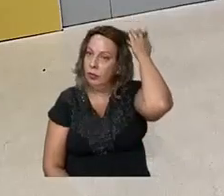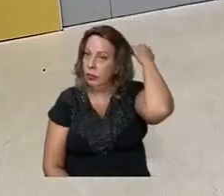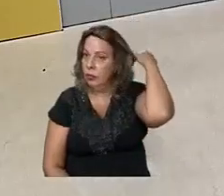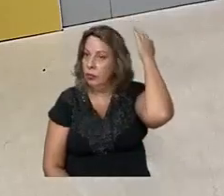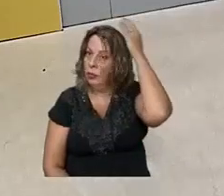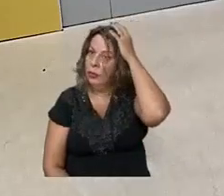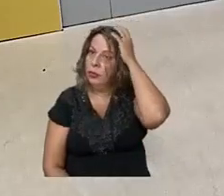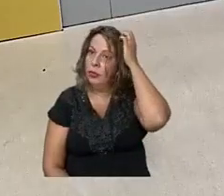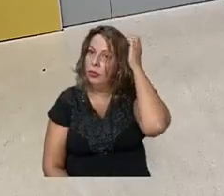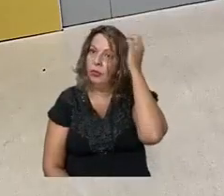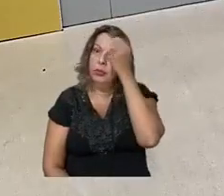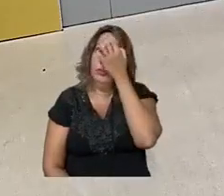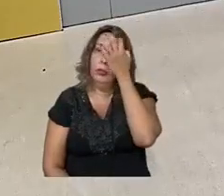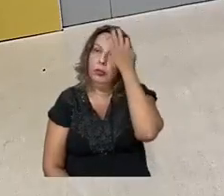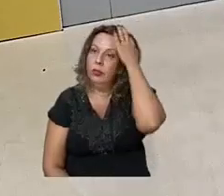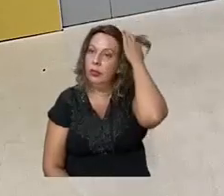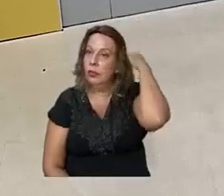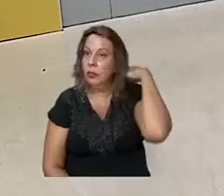52. E o